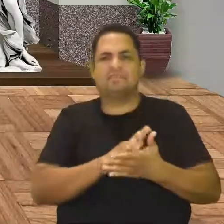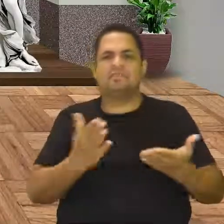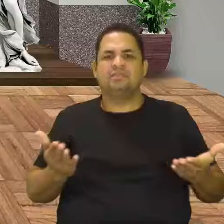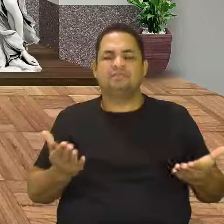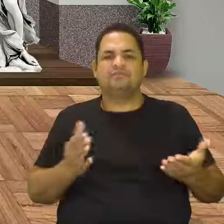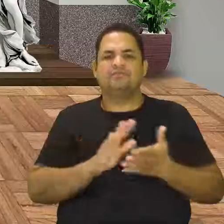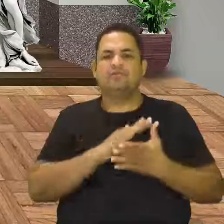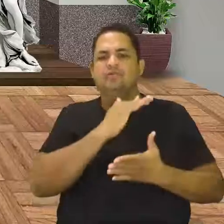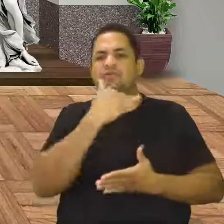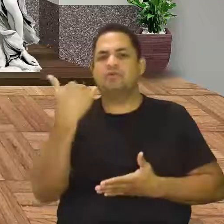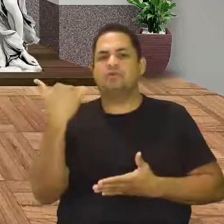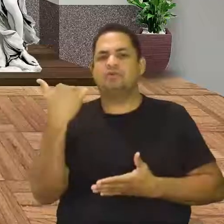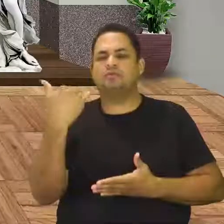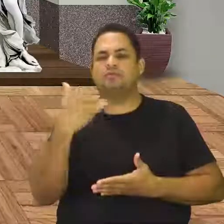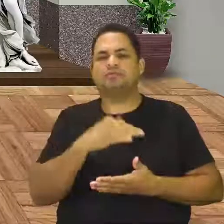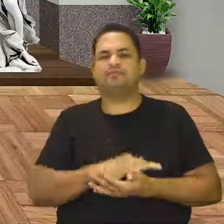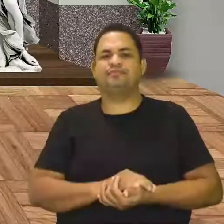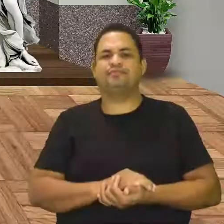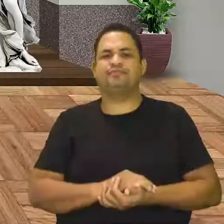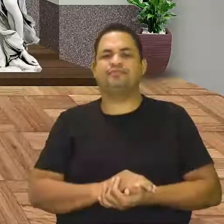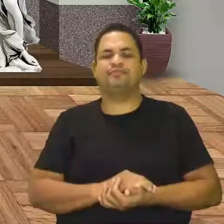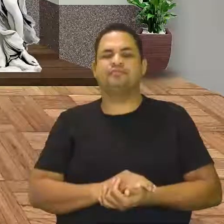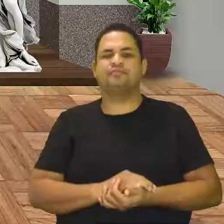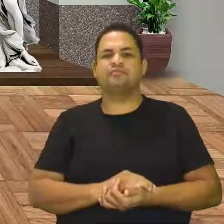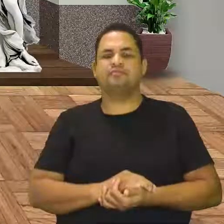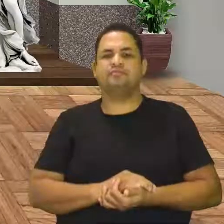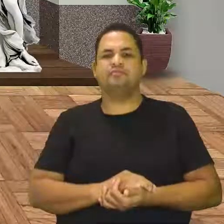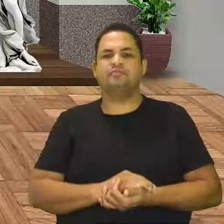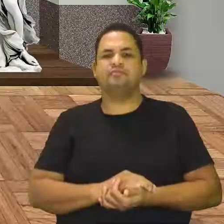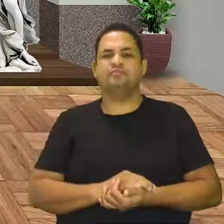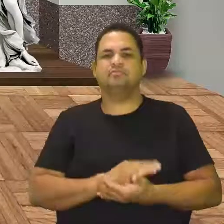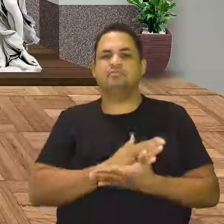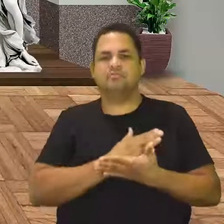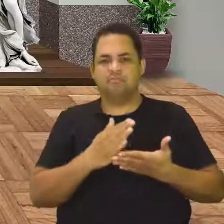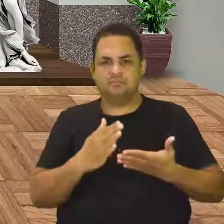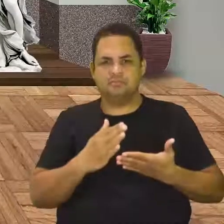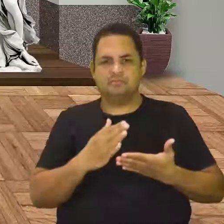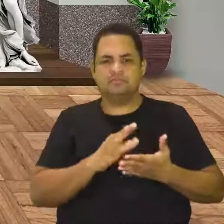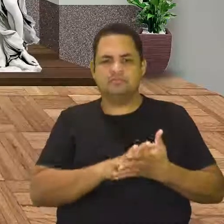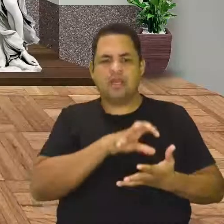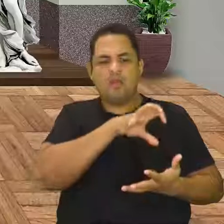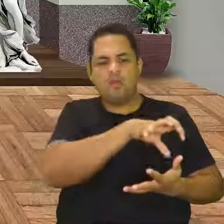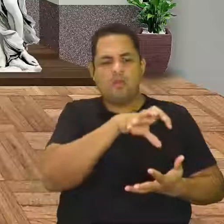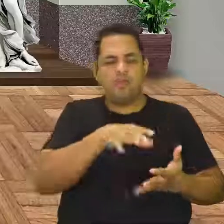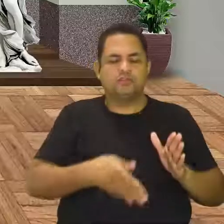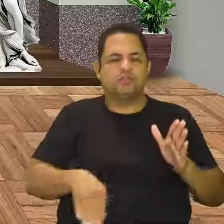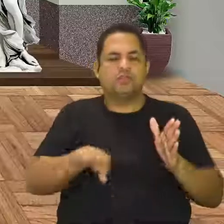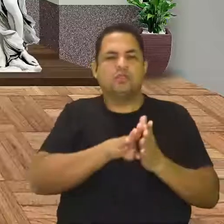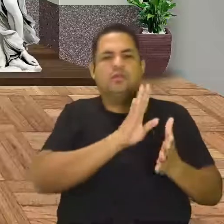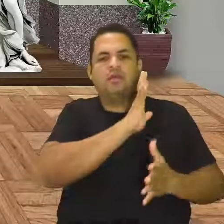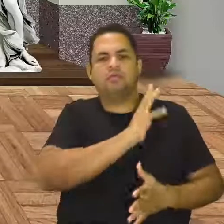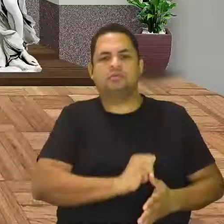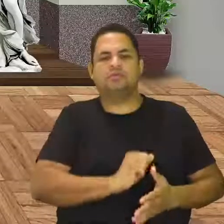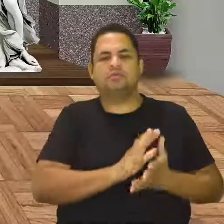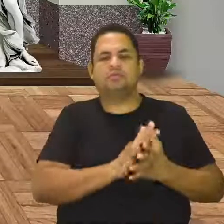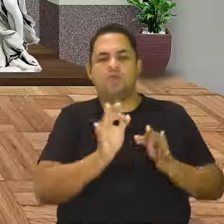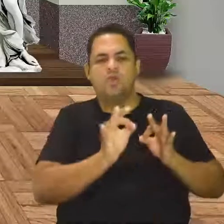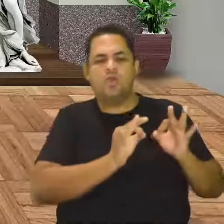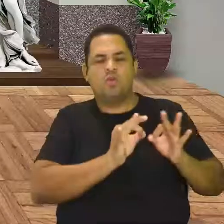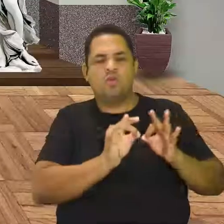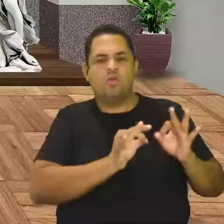foram mortos no campo de concentração. Aí eles começam a ocupar a Palestina. A